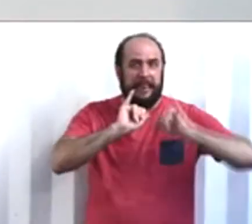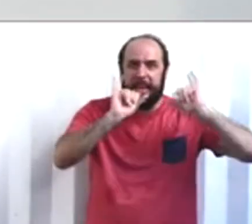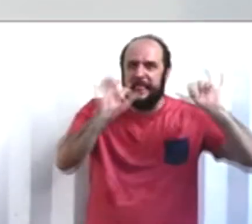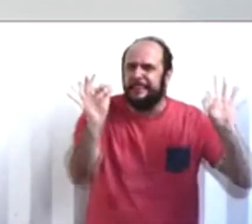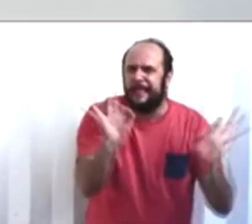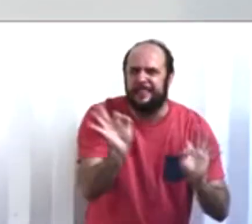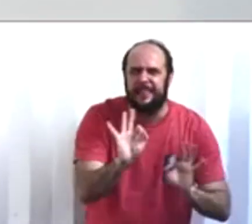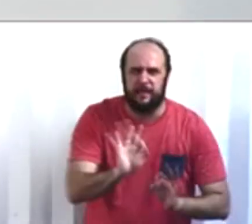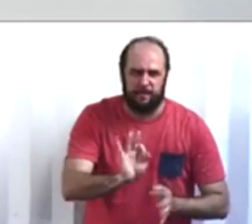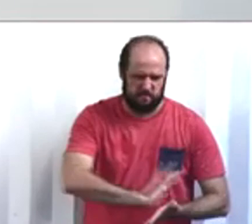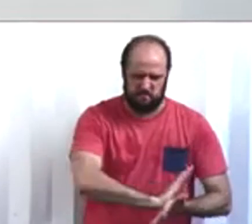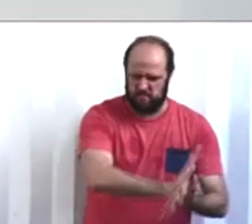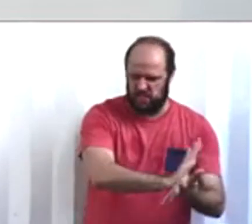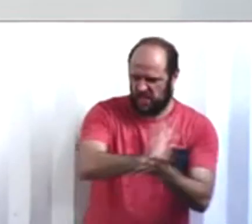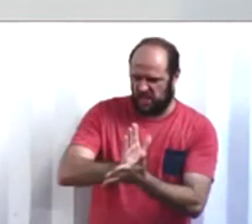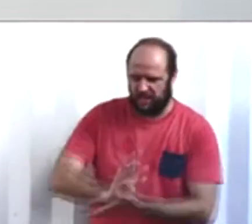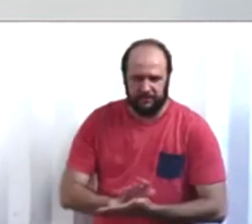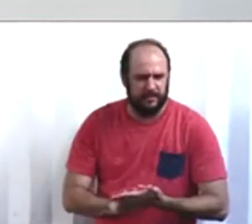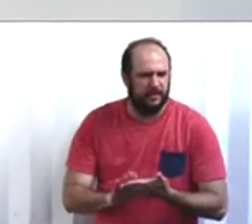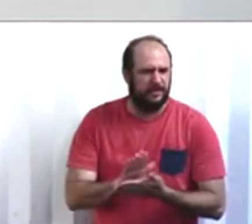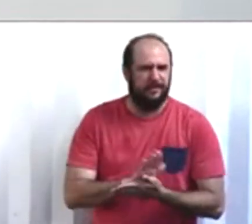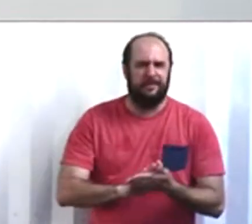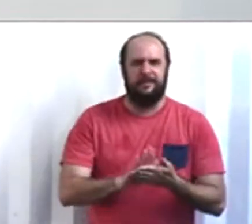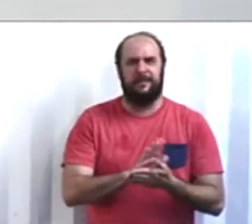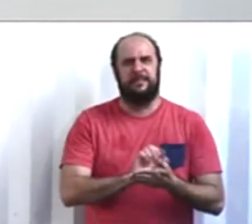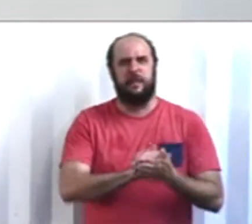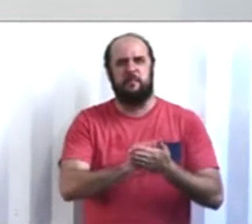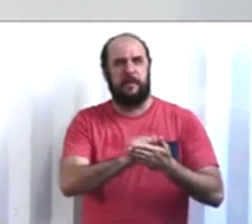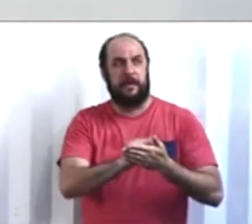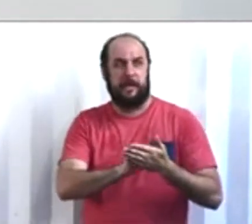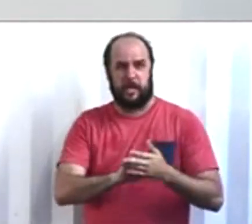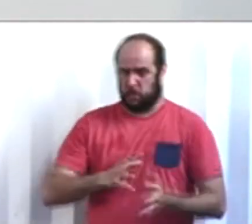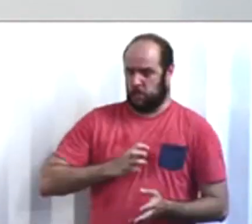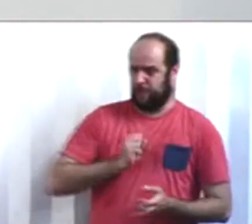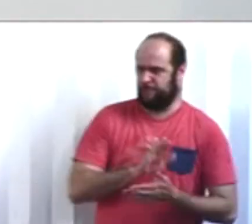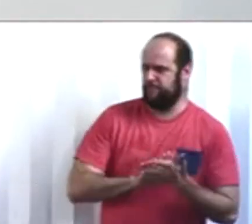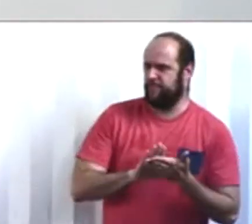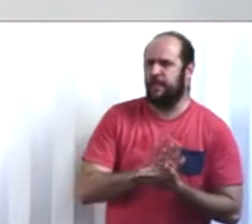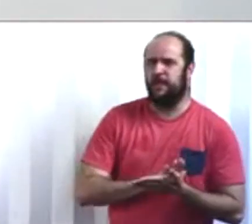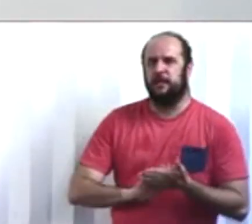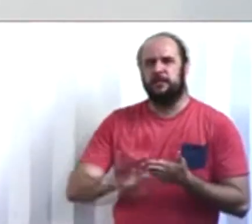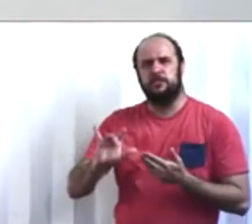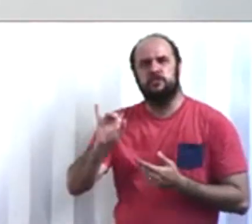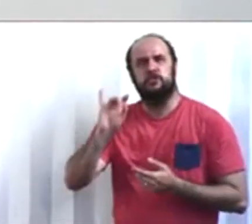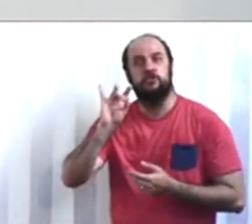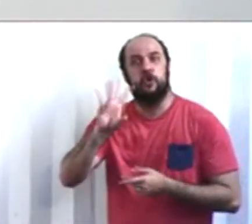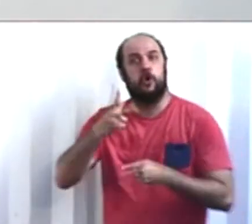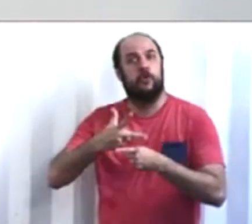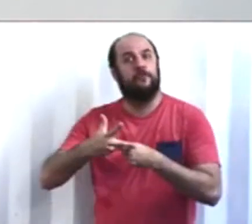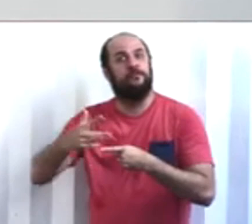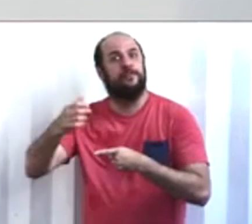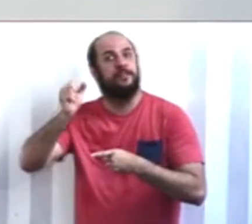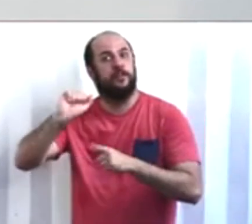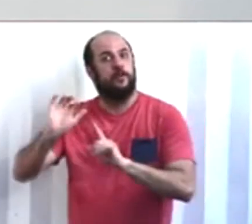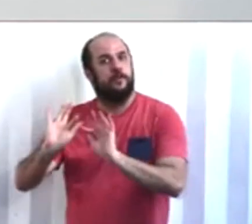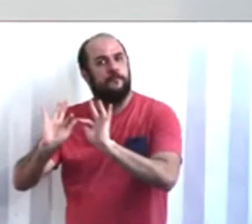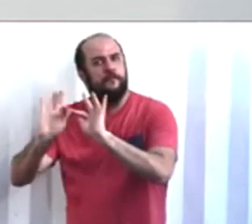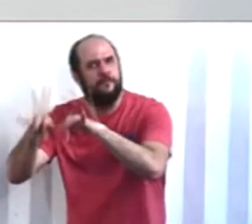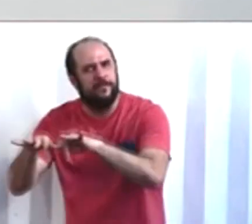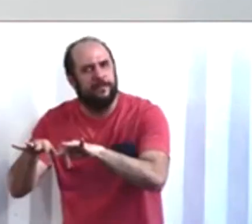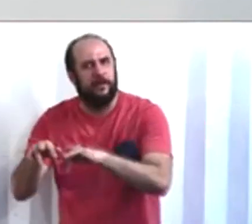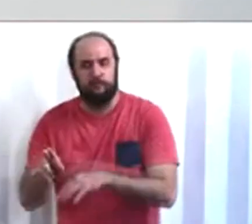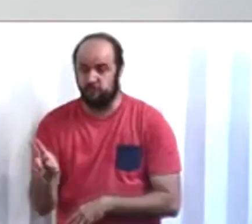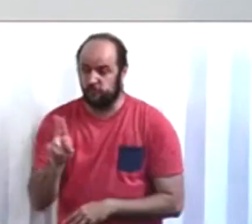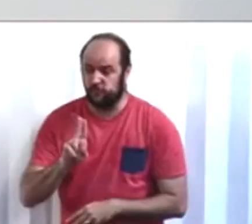Não esmagará a cana quebrada, nem apagará a torcida que fumega, até que faça vencedor o juízo, e no